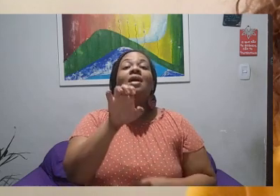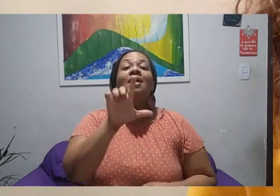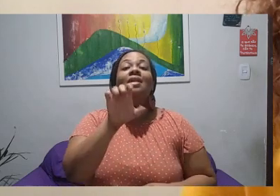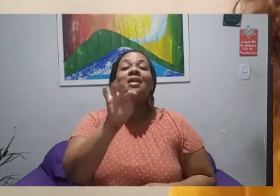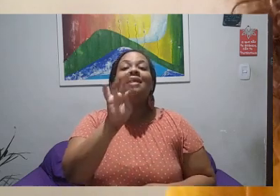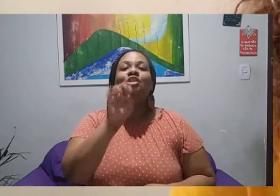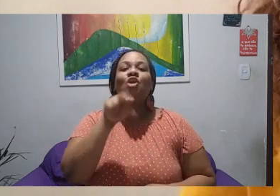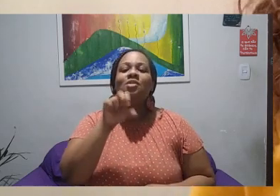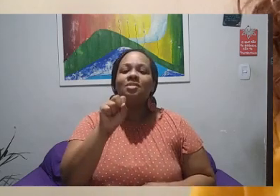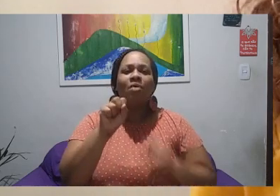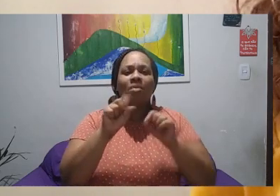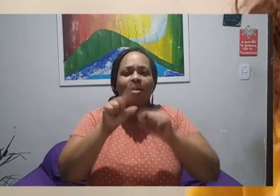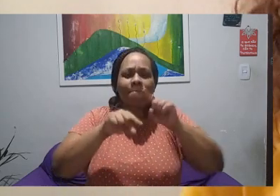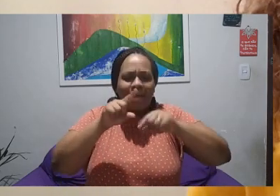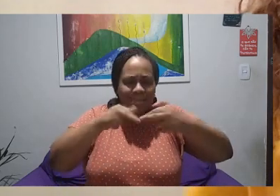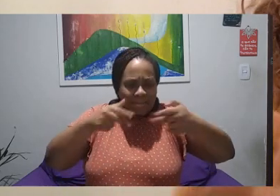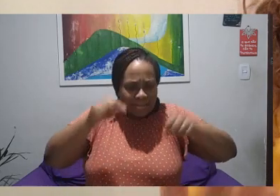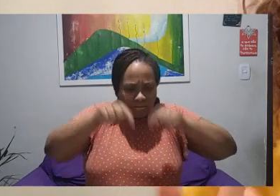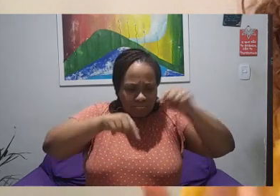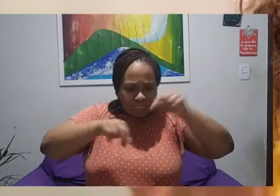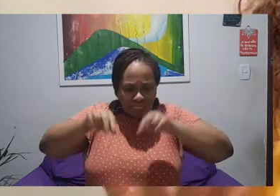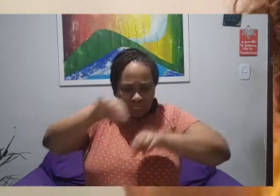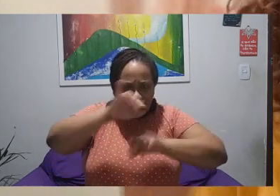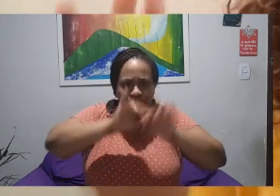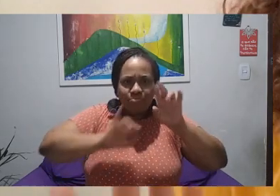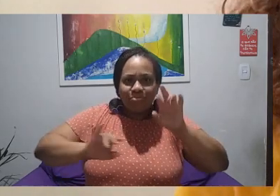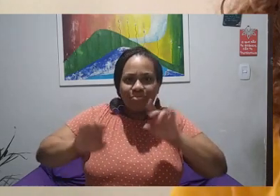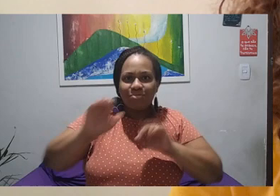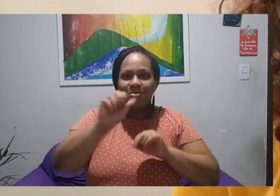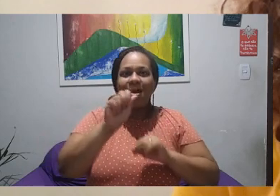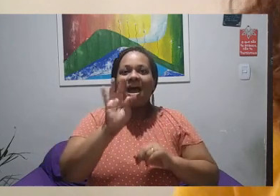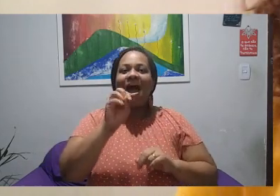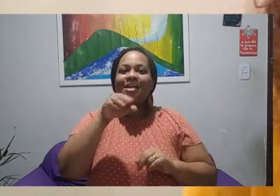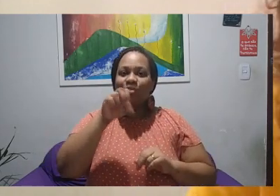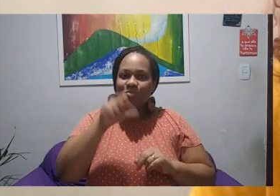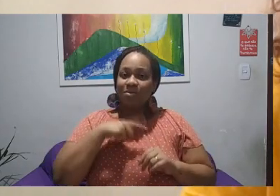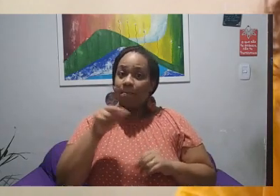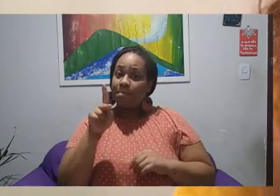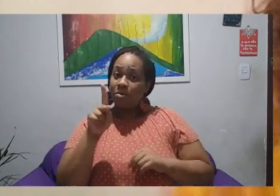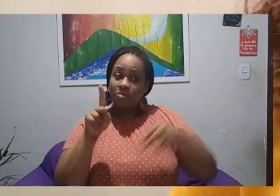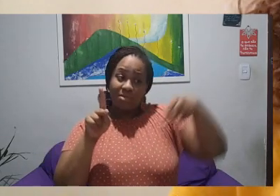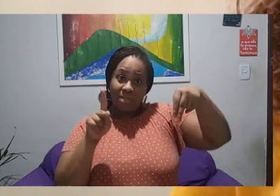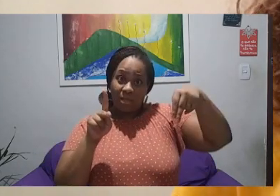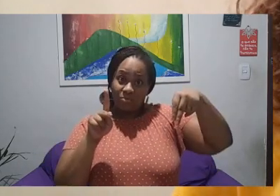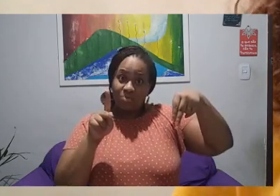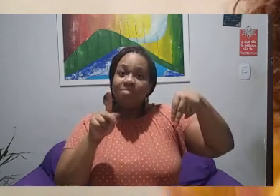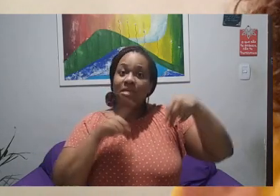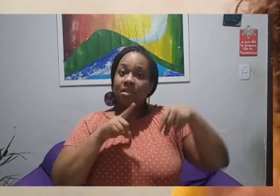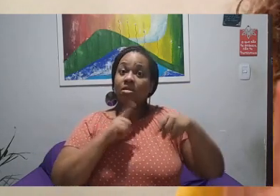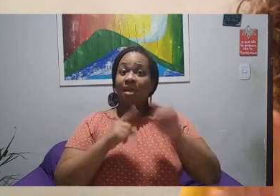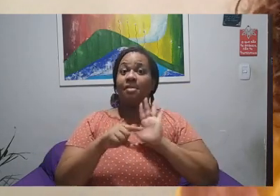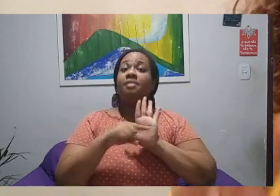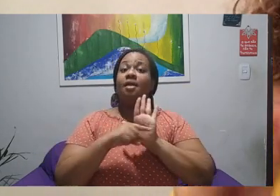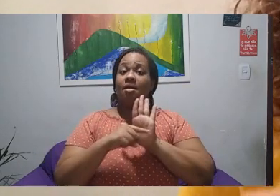é derivada de elétrons, que são partículas que constituem os átomos junto com os prótons e os nêutrons.